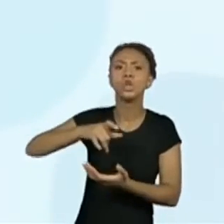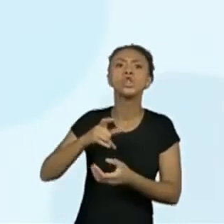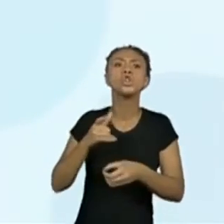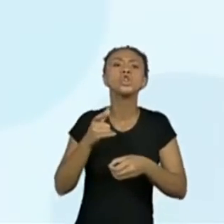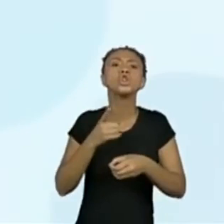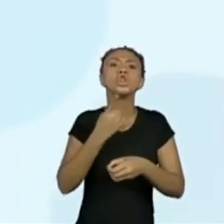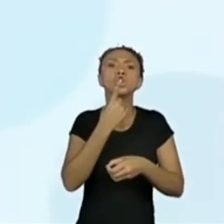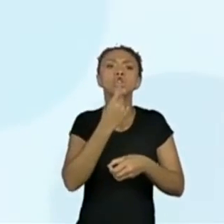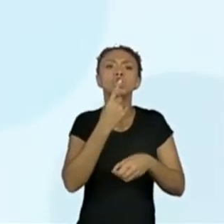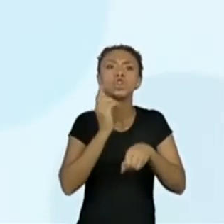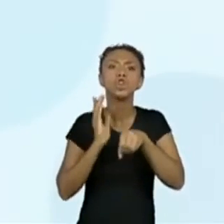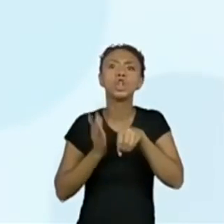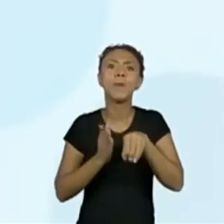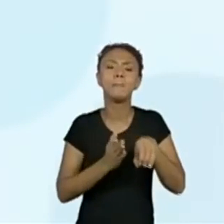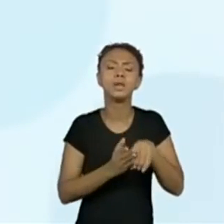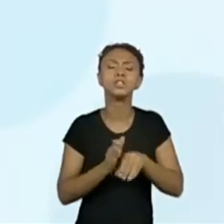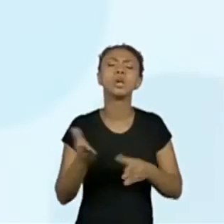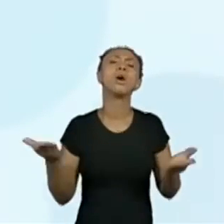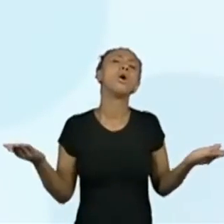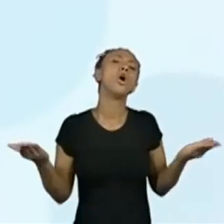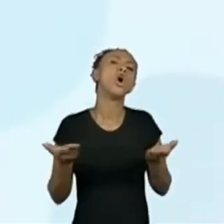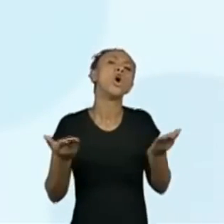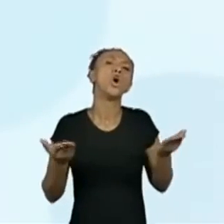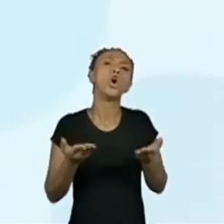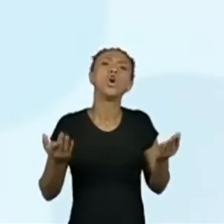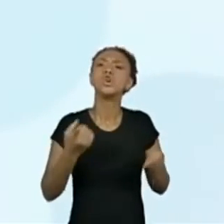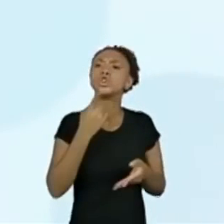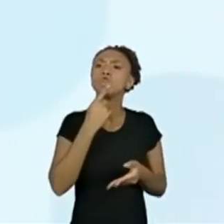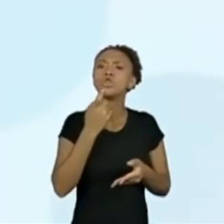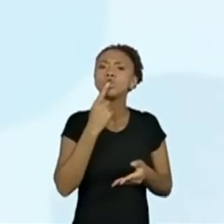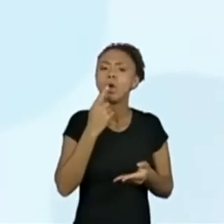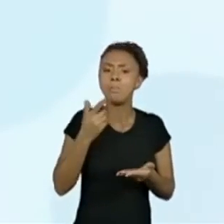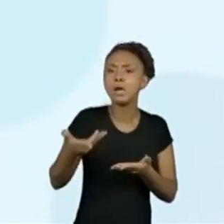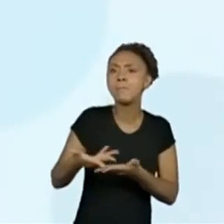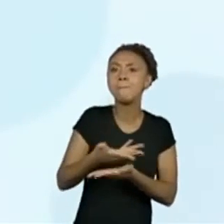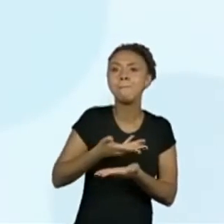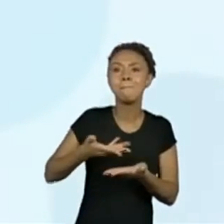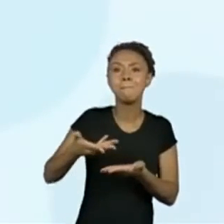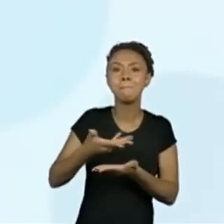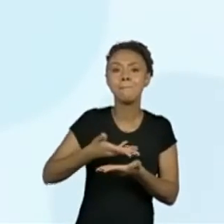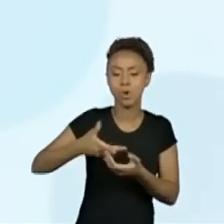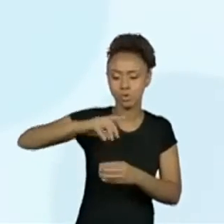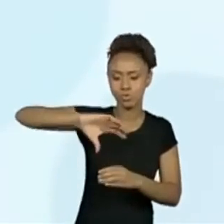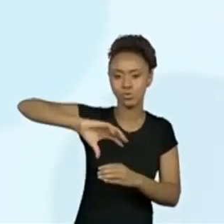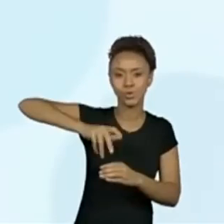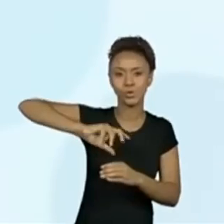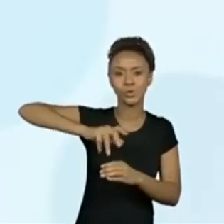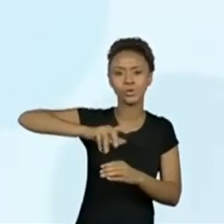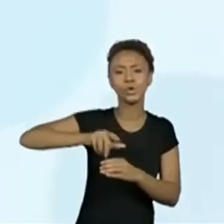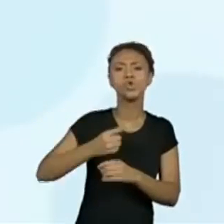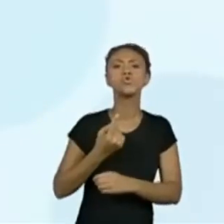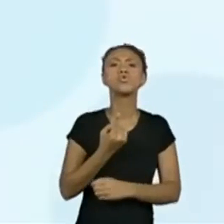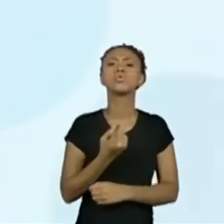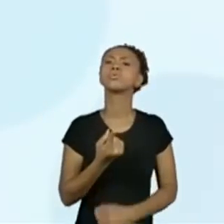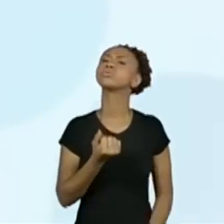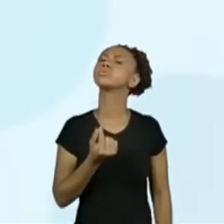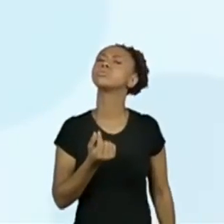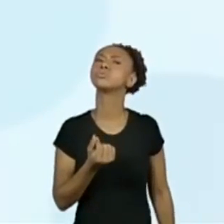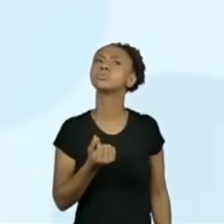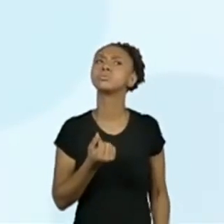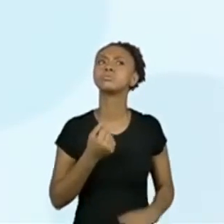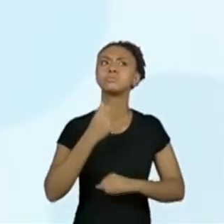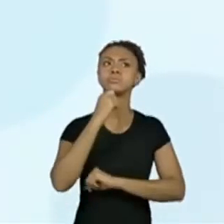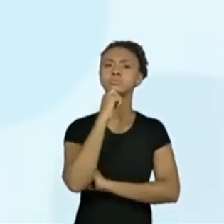Quanto será que custa hoje, mais ou menos, um molho de tomate? Será que nós podemos pensar no valor